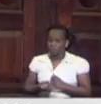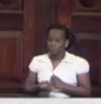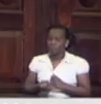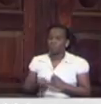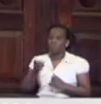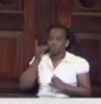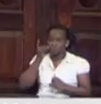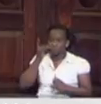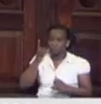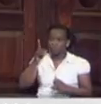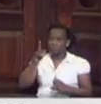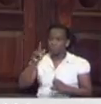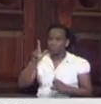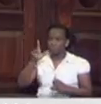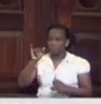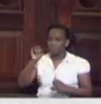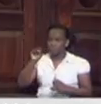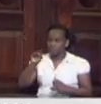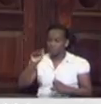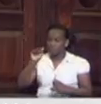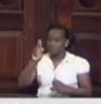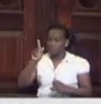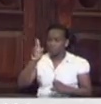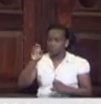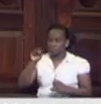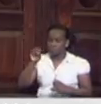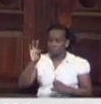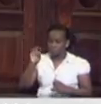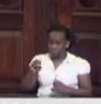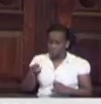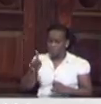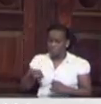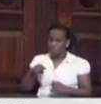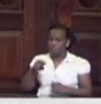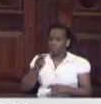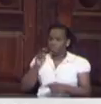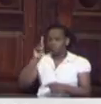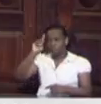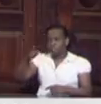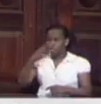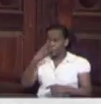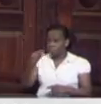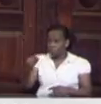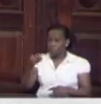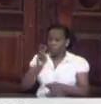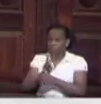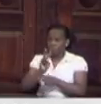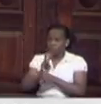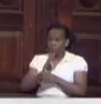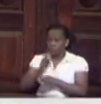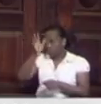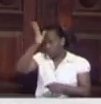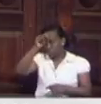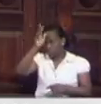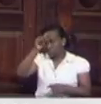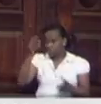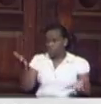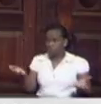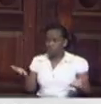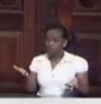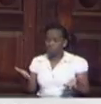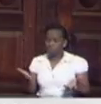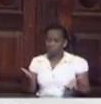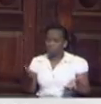Deputado Pedro Augusto, é colocar a raposa para tomar conta do galinheiro. E sem dúvida